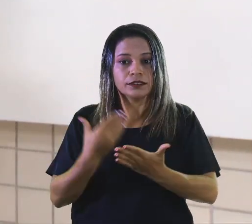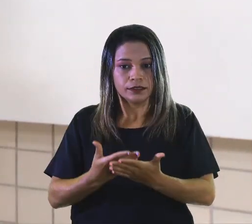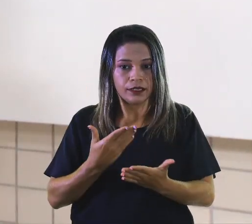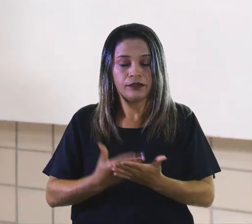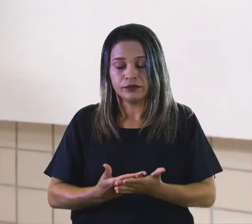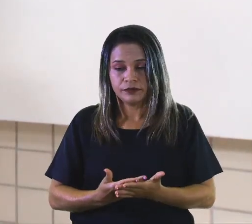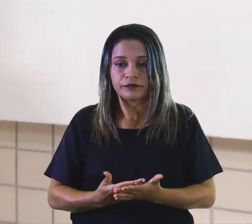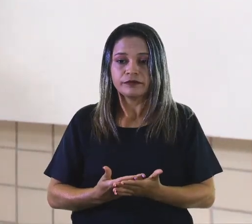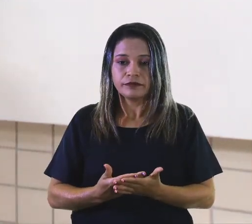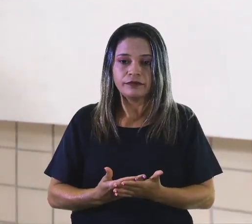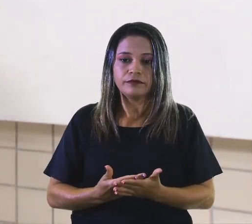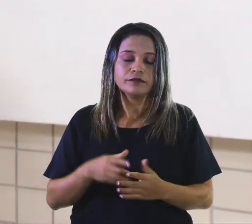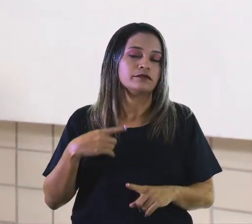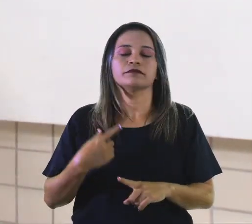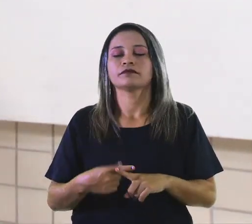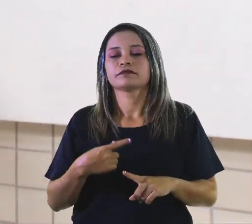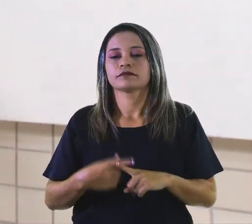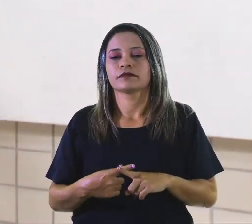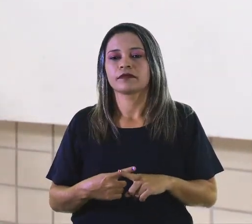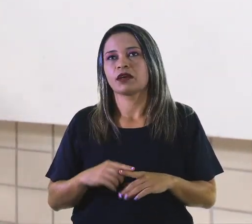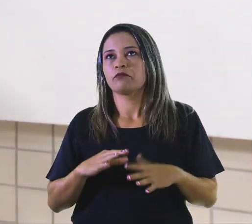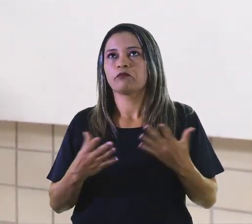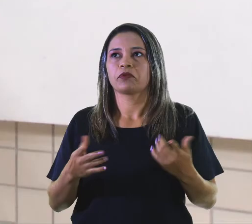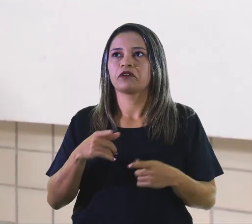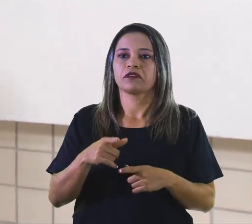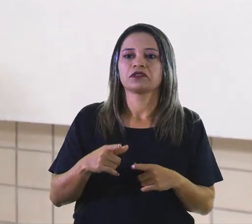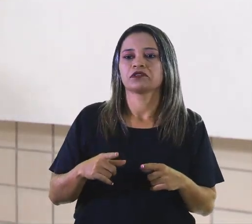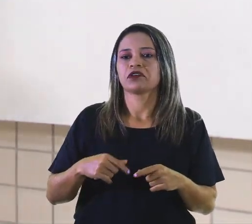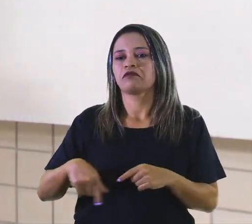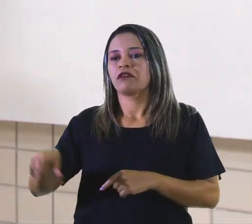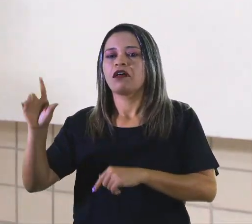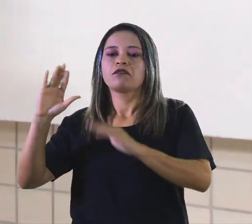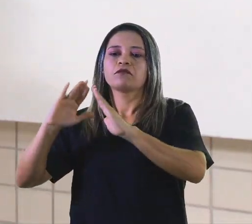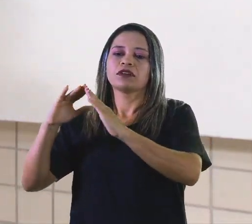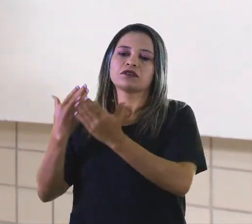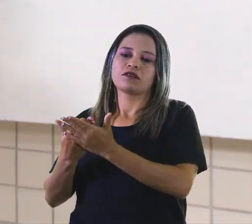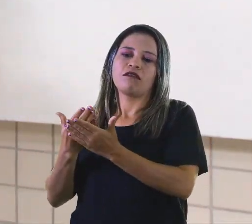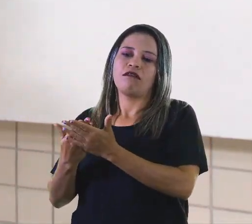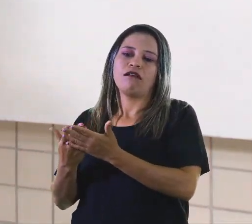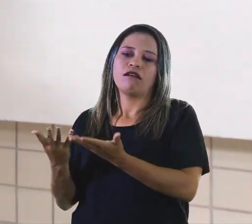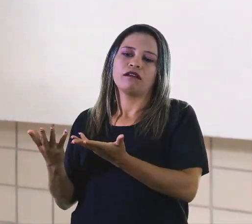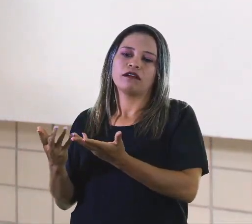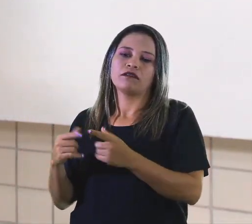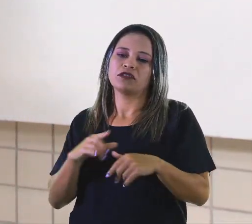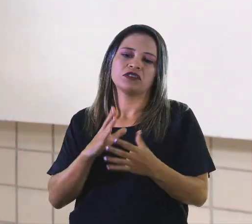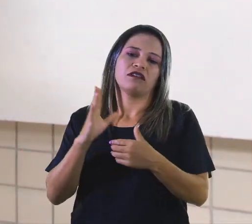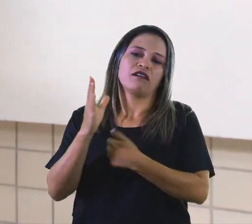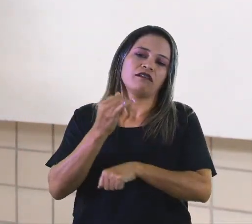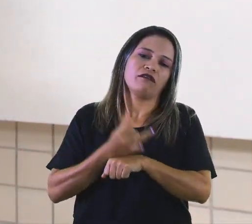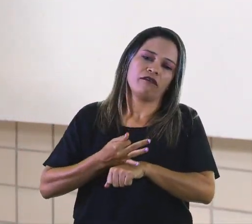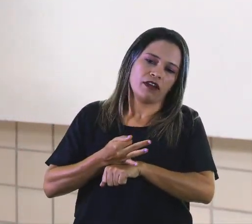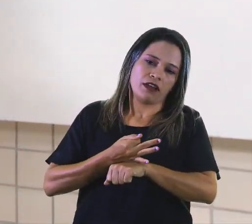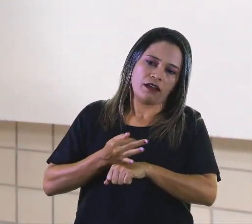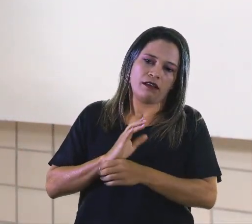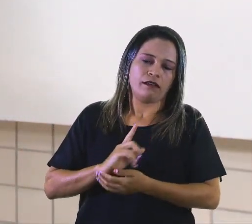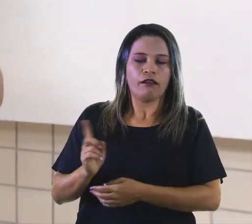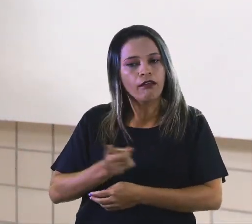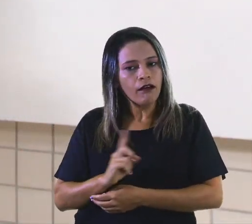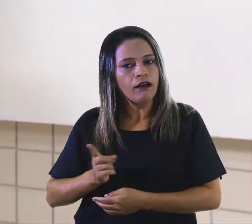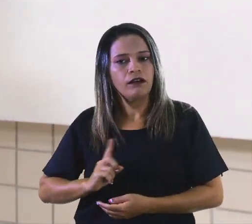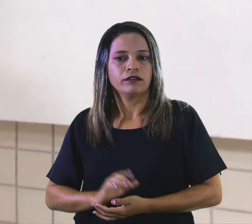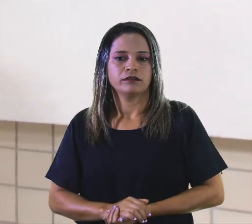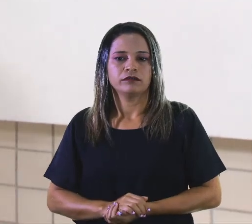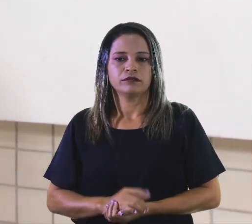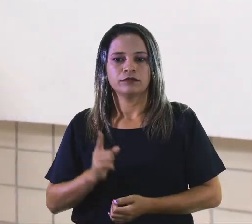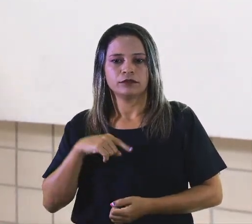né? Porque assim, não é porque vocês não estão indo para a escola que vocês estão de férias. Jamais, né?